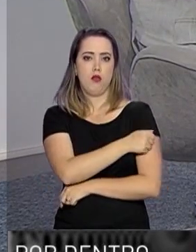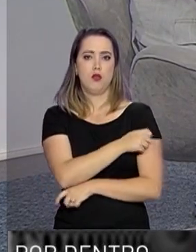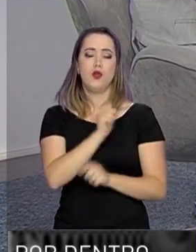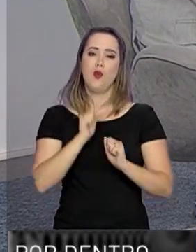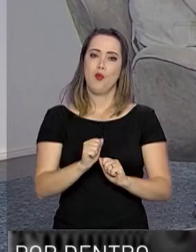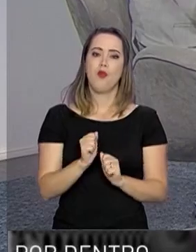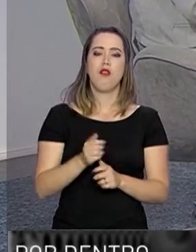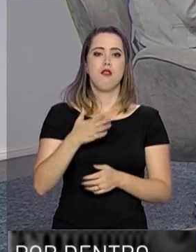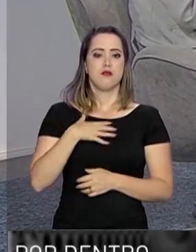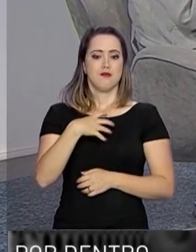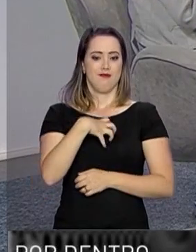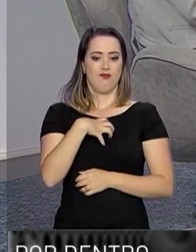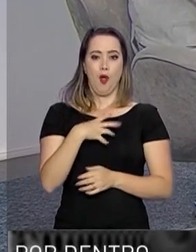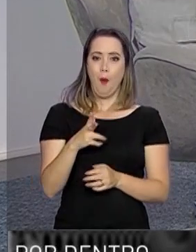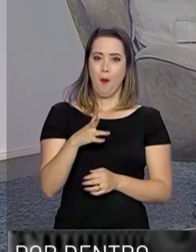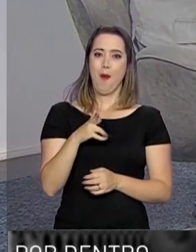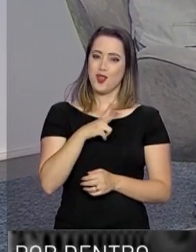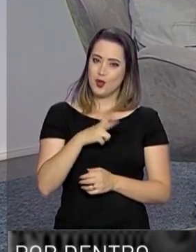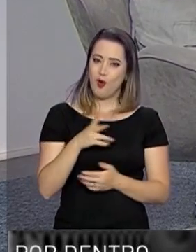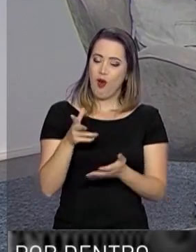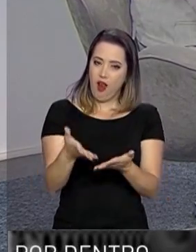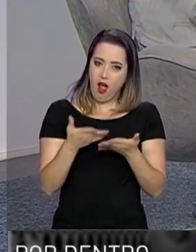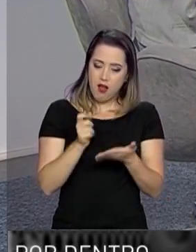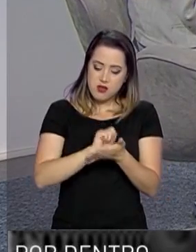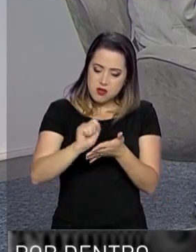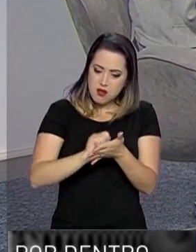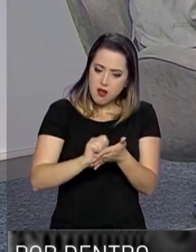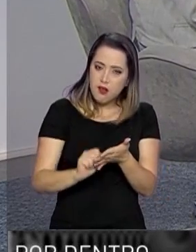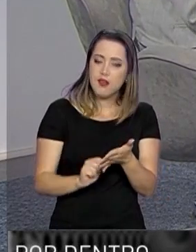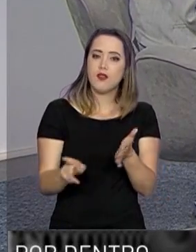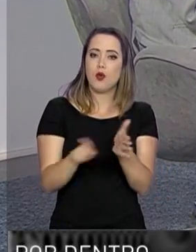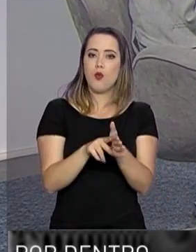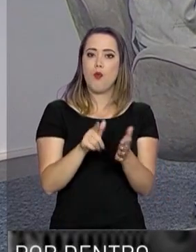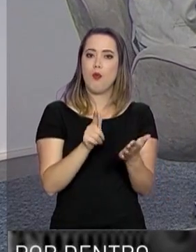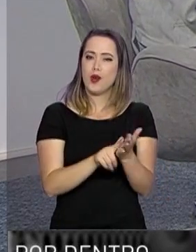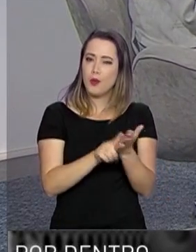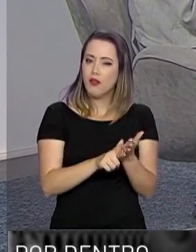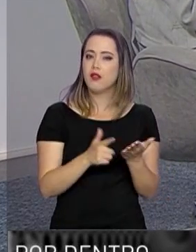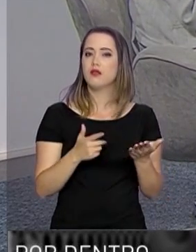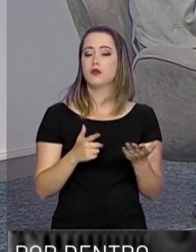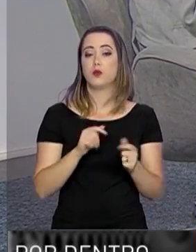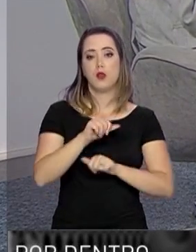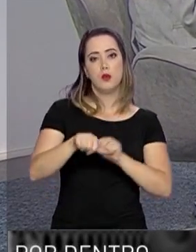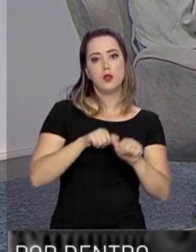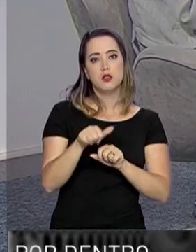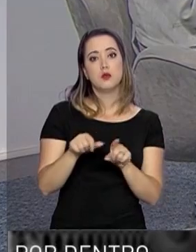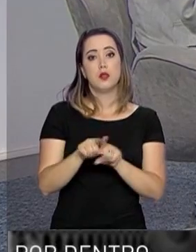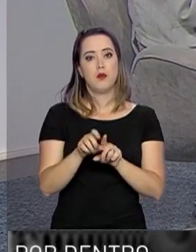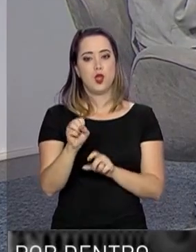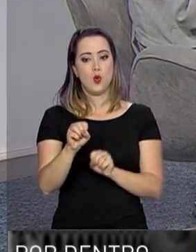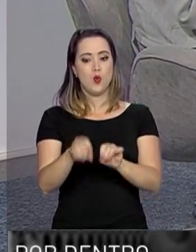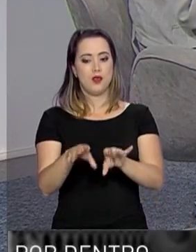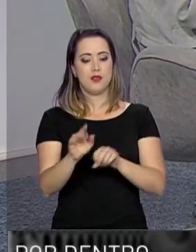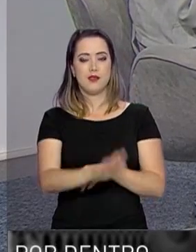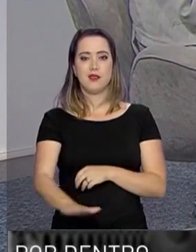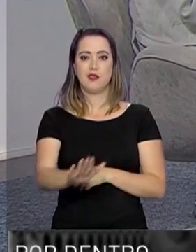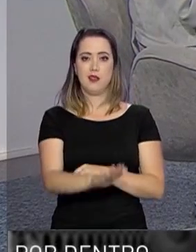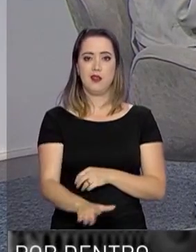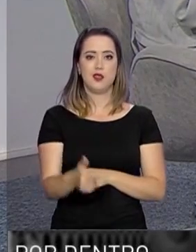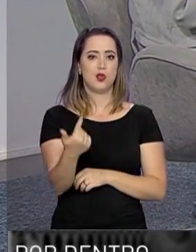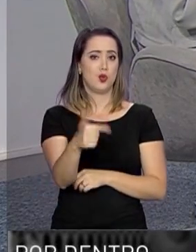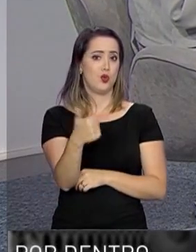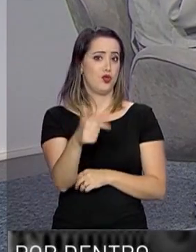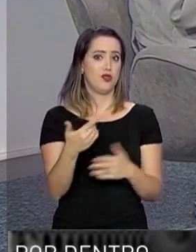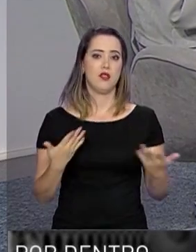importante porque ele tem o sentimento de propriedade de poder escrever no livro. Uma outra mudança é que a gente incluiu a educação infantil, que não estava.